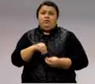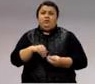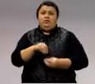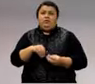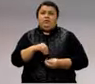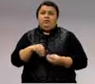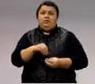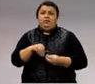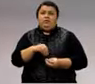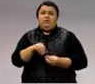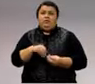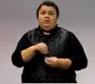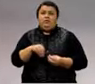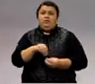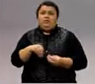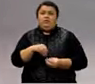digerir.